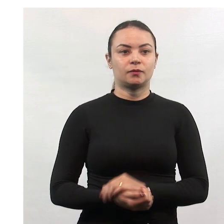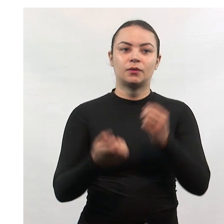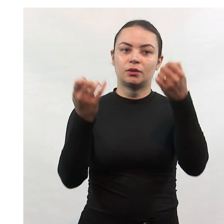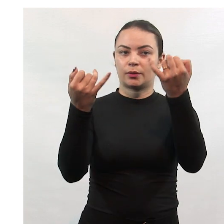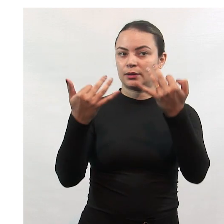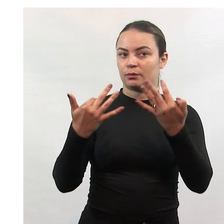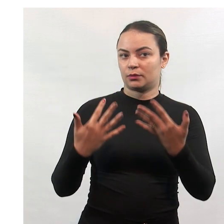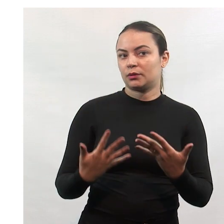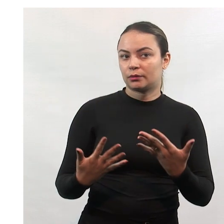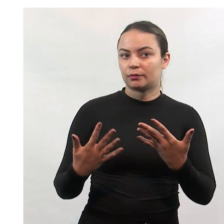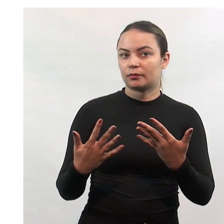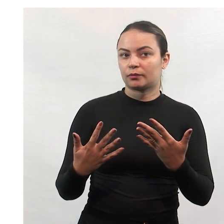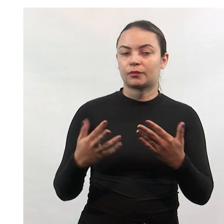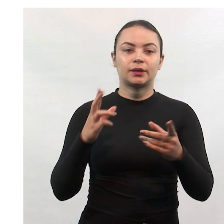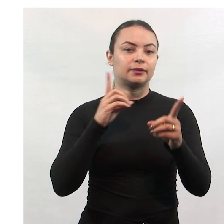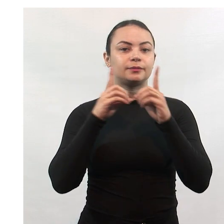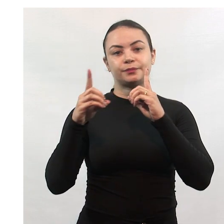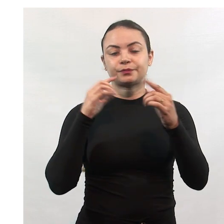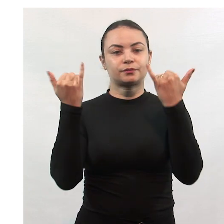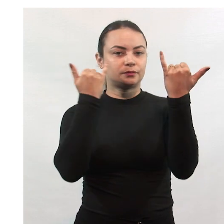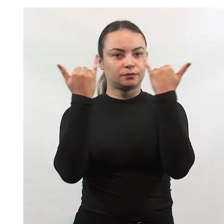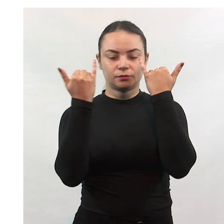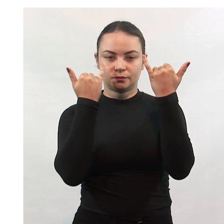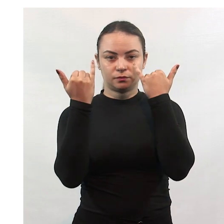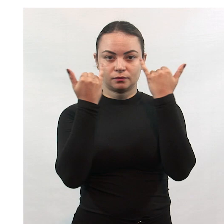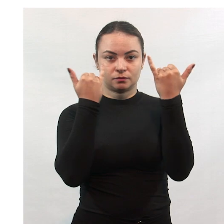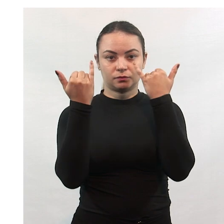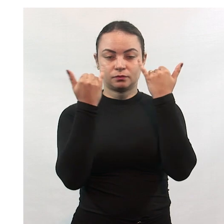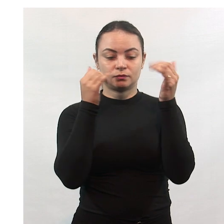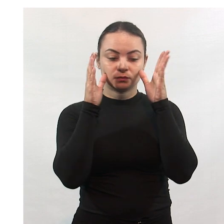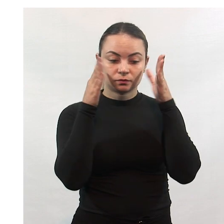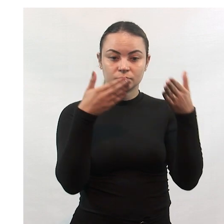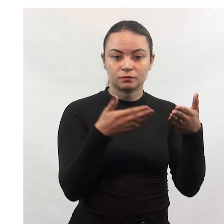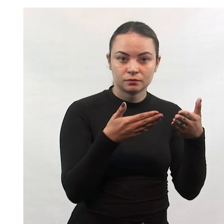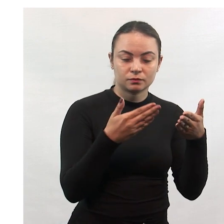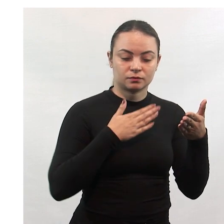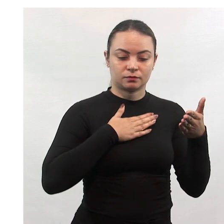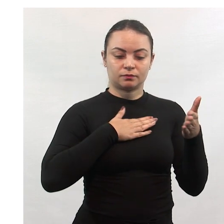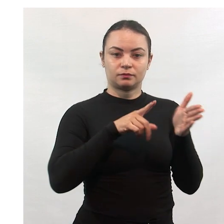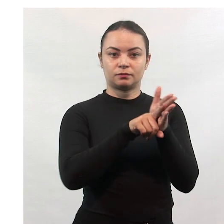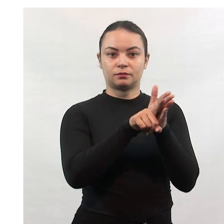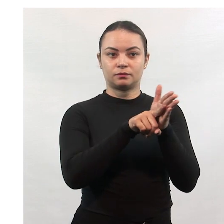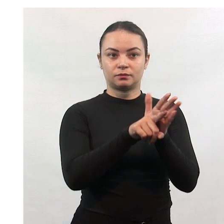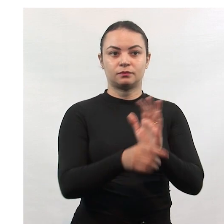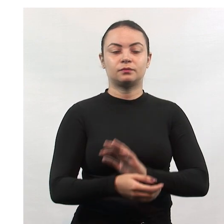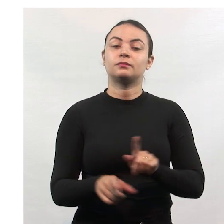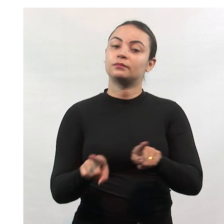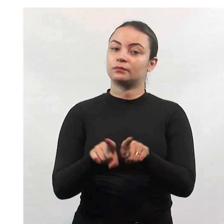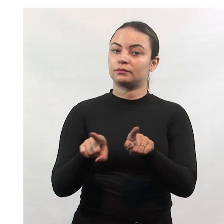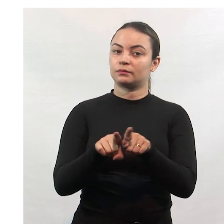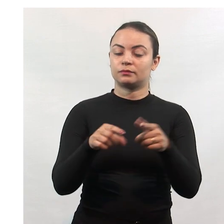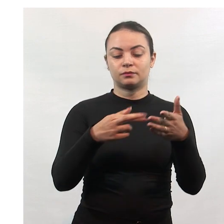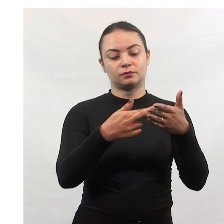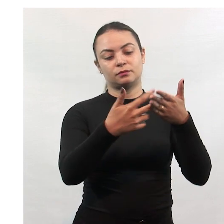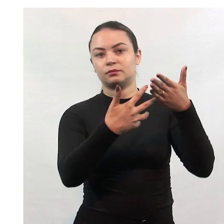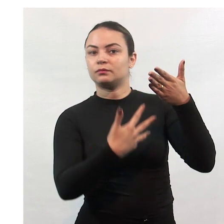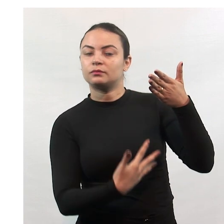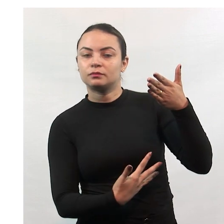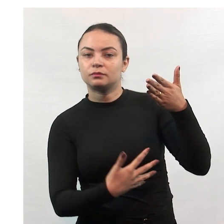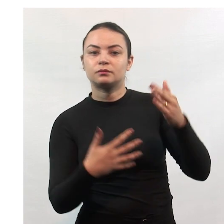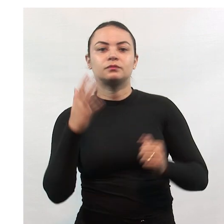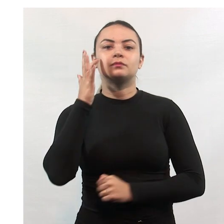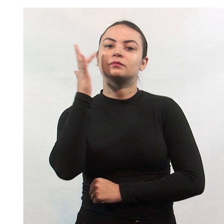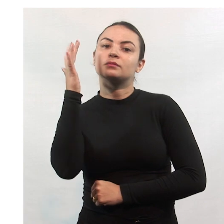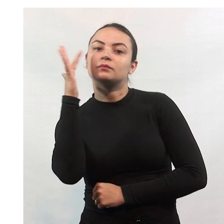de dados e informações sobre o objeto de pesquisa. E a gente tem também uma parte de revisão da literatura, que traz